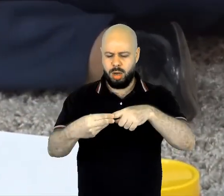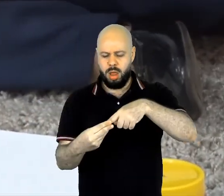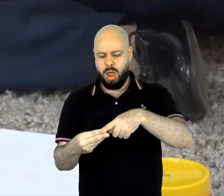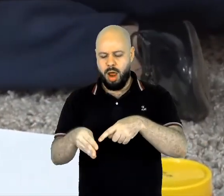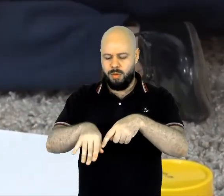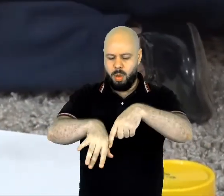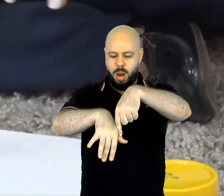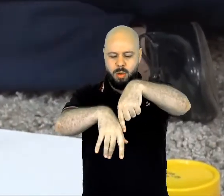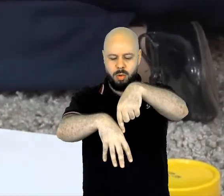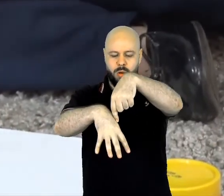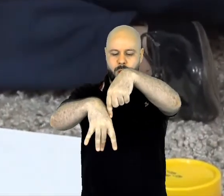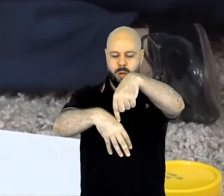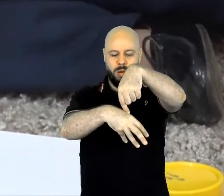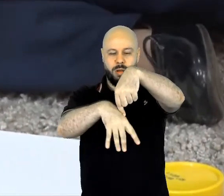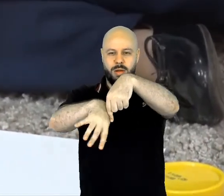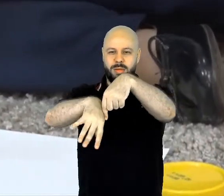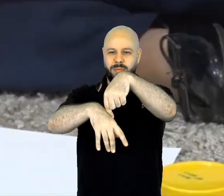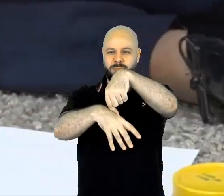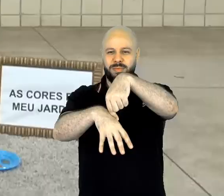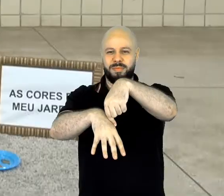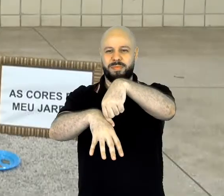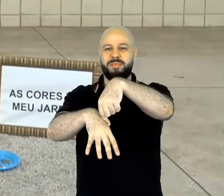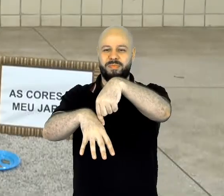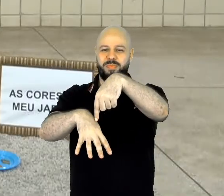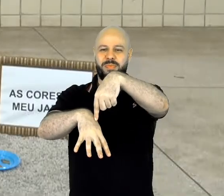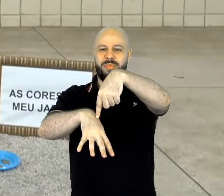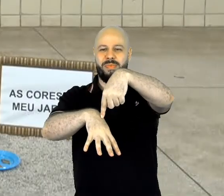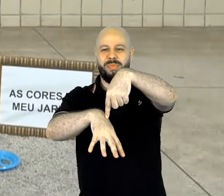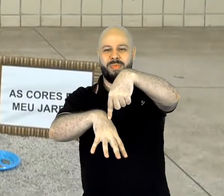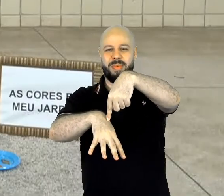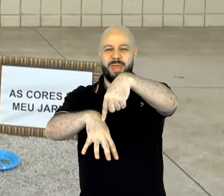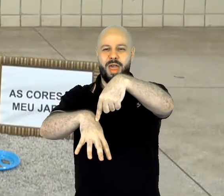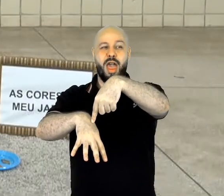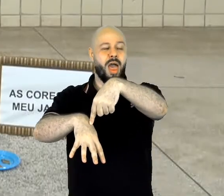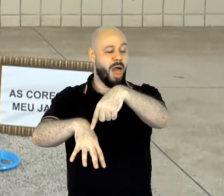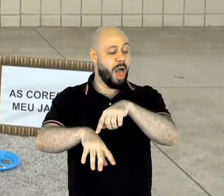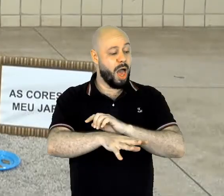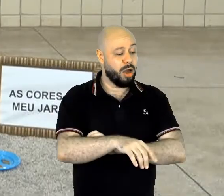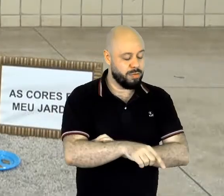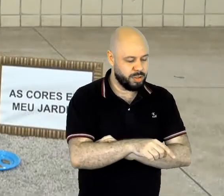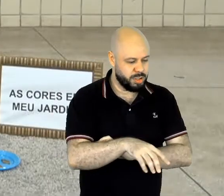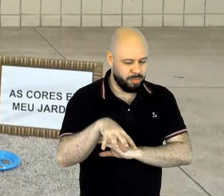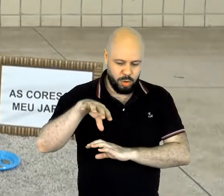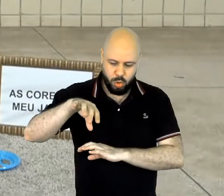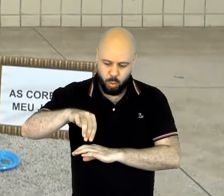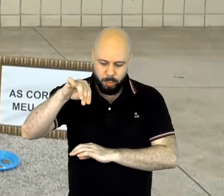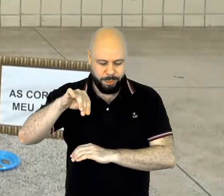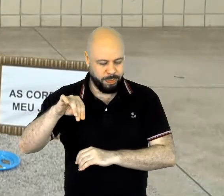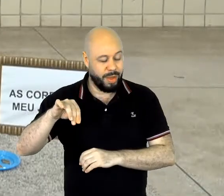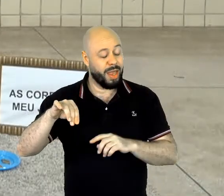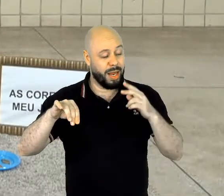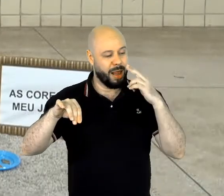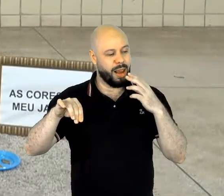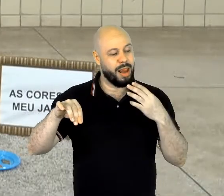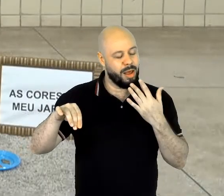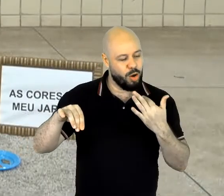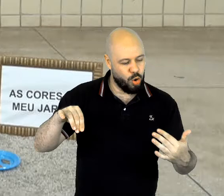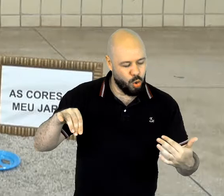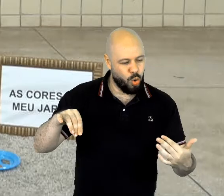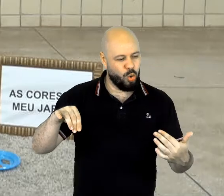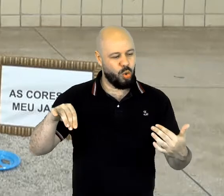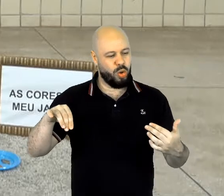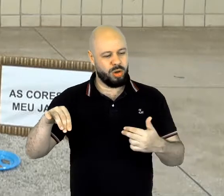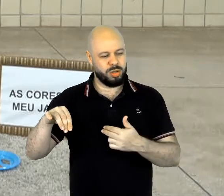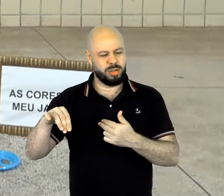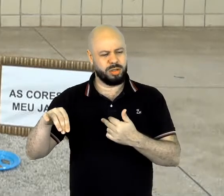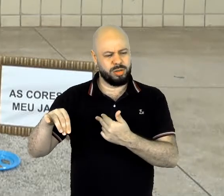sua criança estar fazendo os desenhos de tudo que ela observou lá fora. Você vai usar todas as cores que foram faladas no poema anterior,